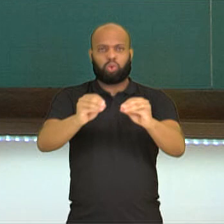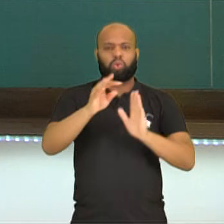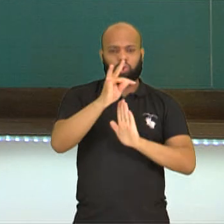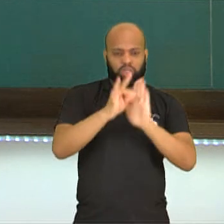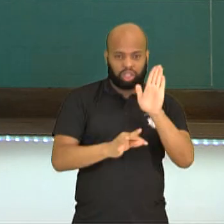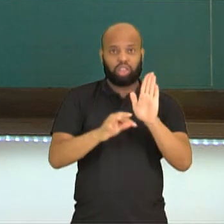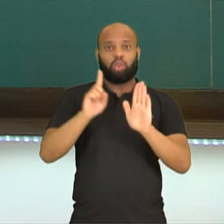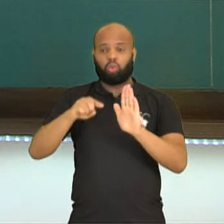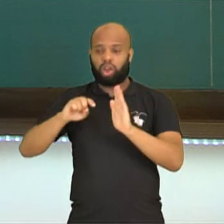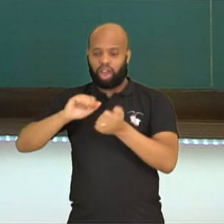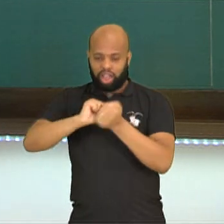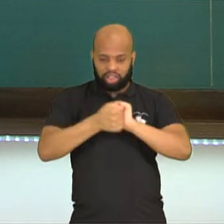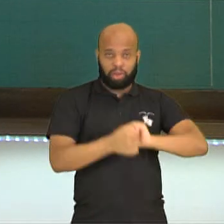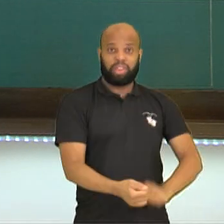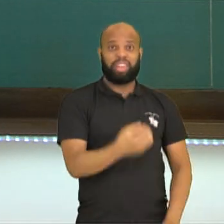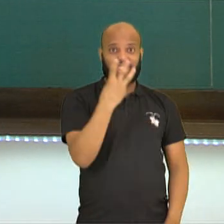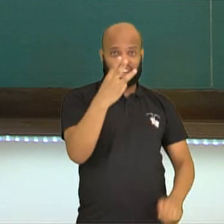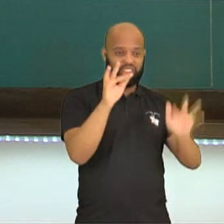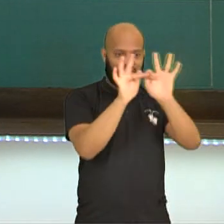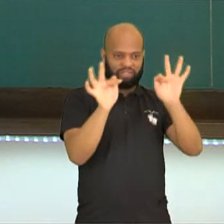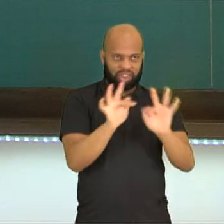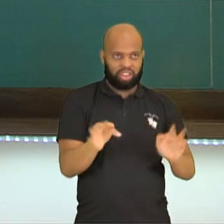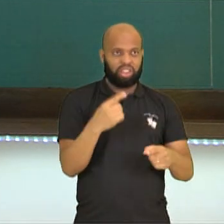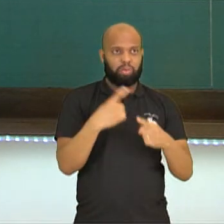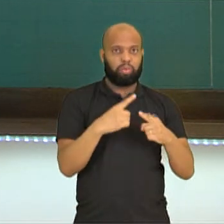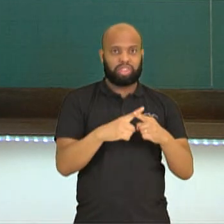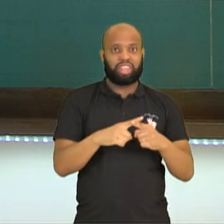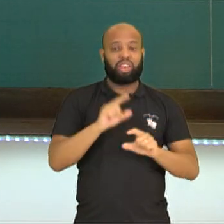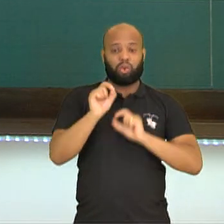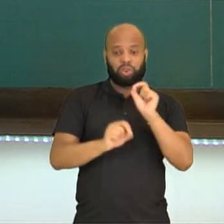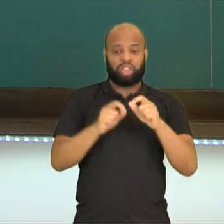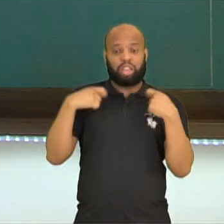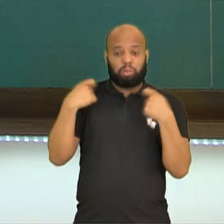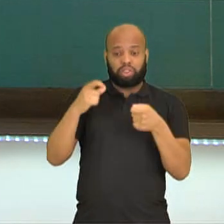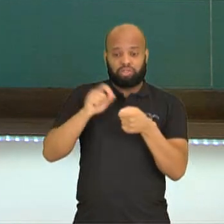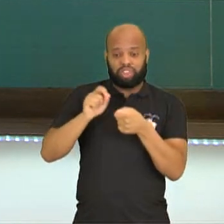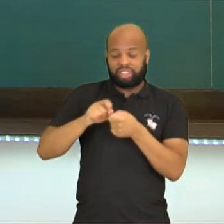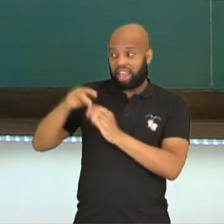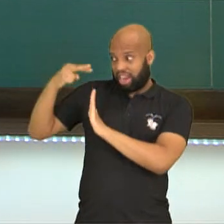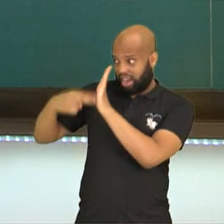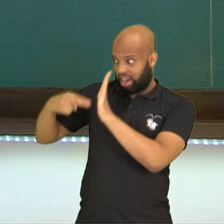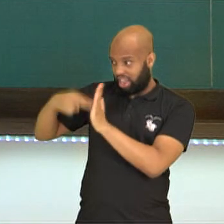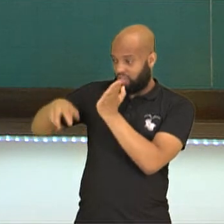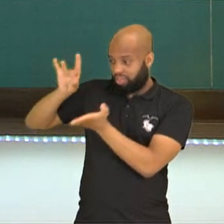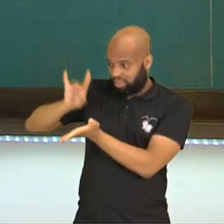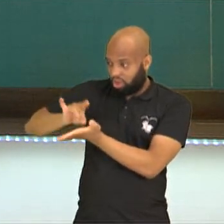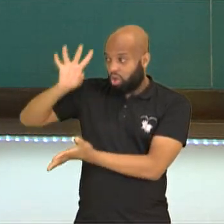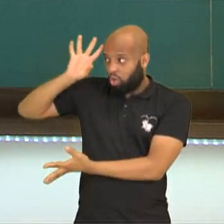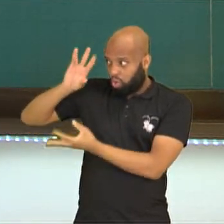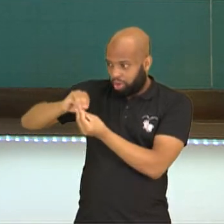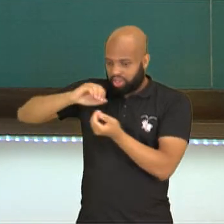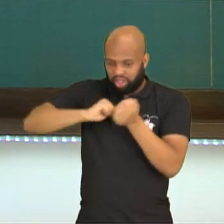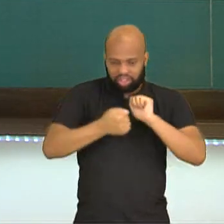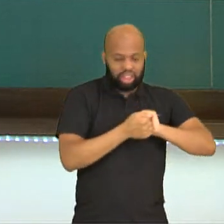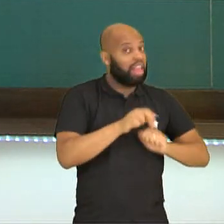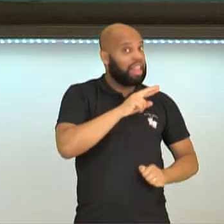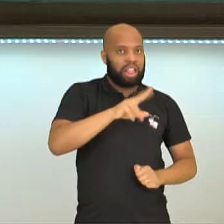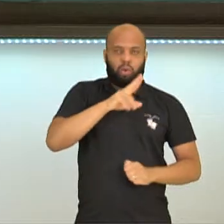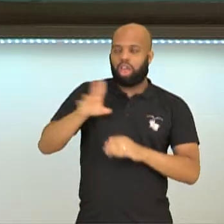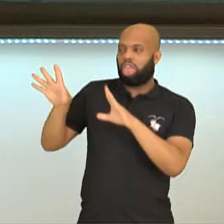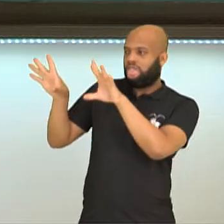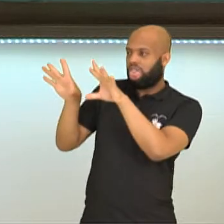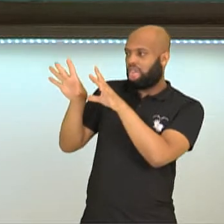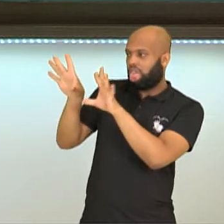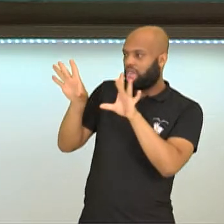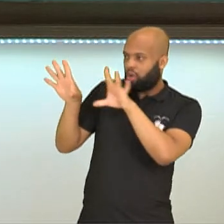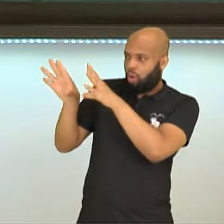em 3 frases, né? Não se esqueça que a paráfrase envolve um processo de adaptação, não se trata de mera cópia. Produzam